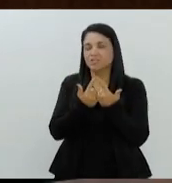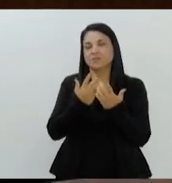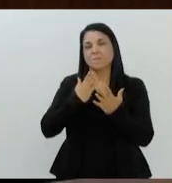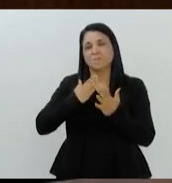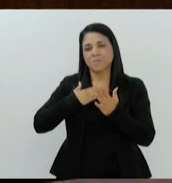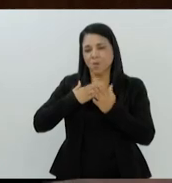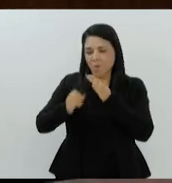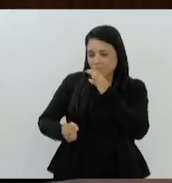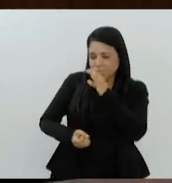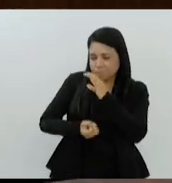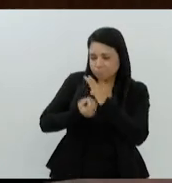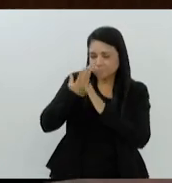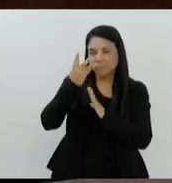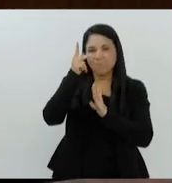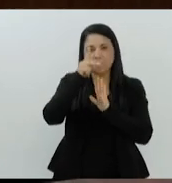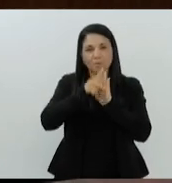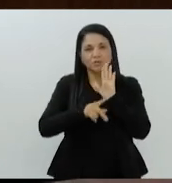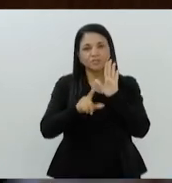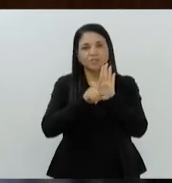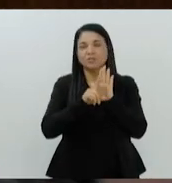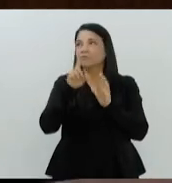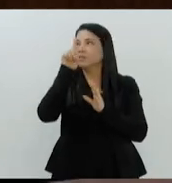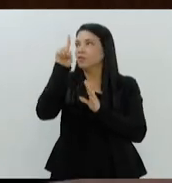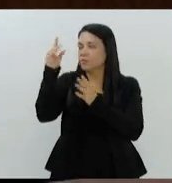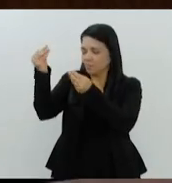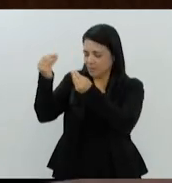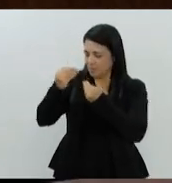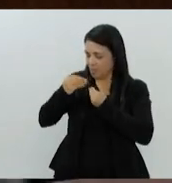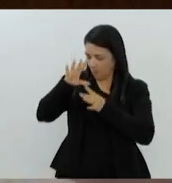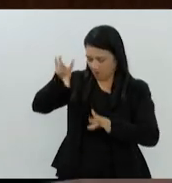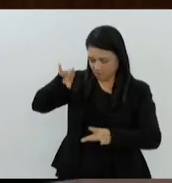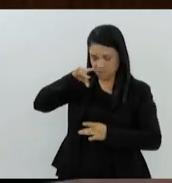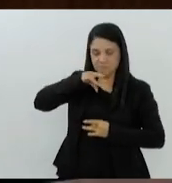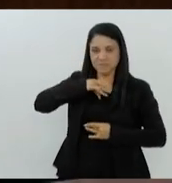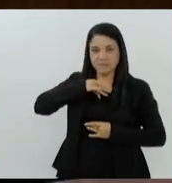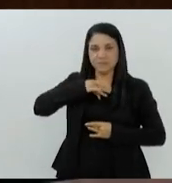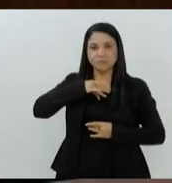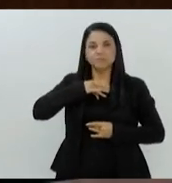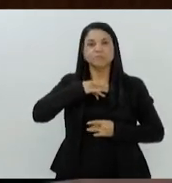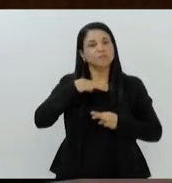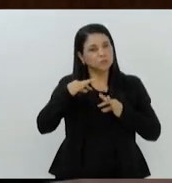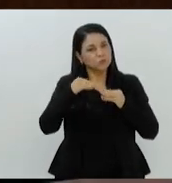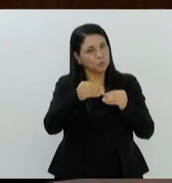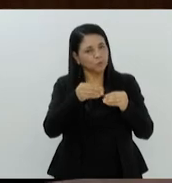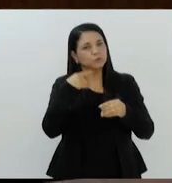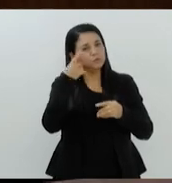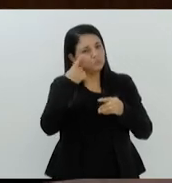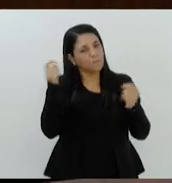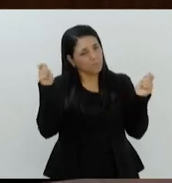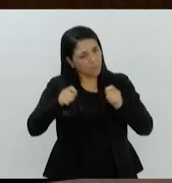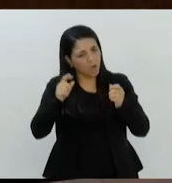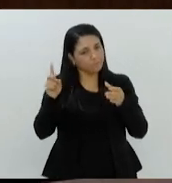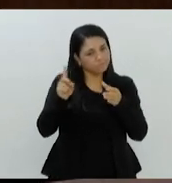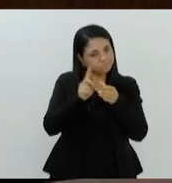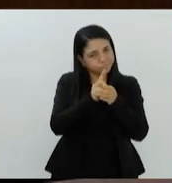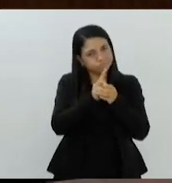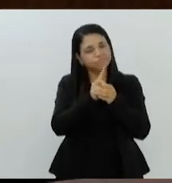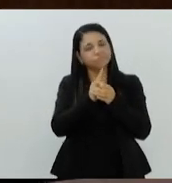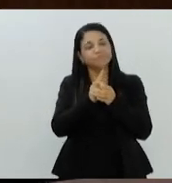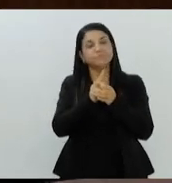Deus tem me dado essa inspiração, mas é um projeto de todos os colegas. Agora, o que eu peço é o seguinte: se for